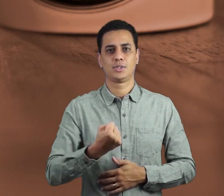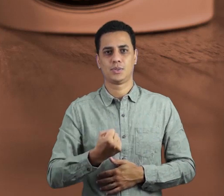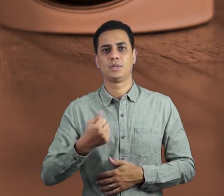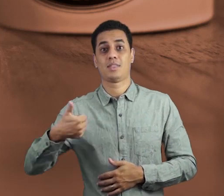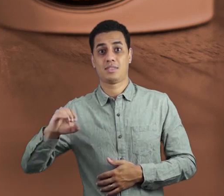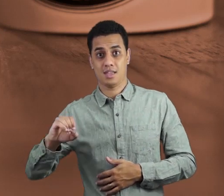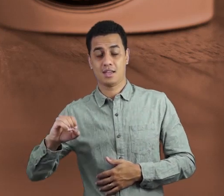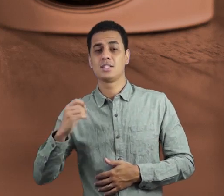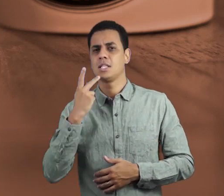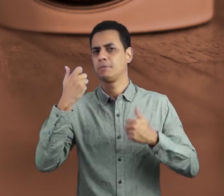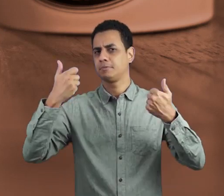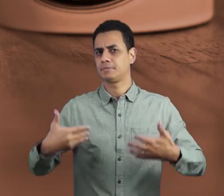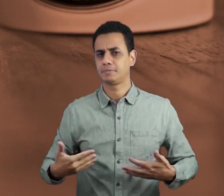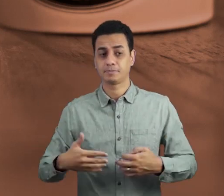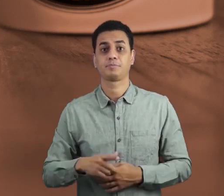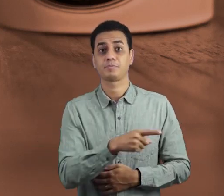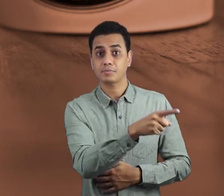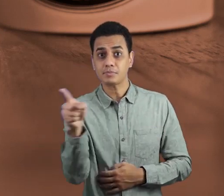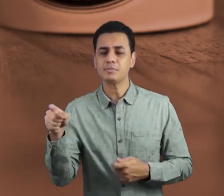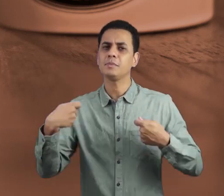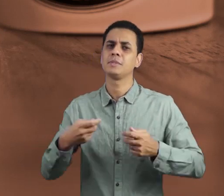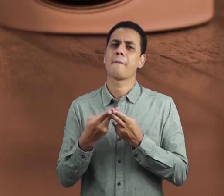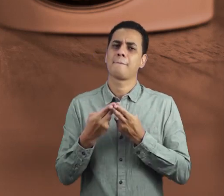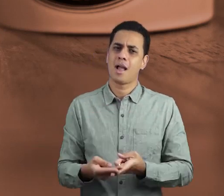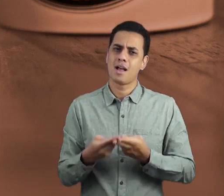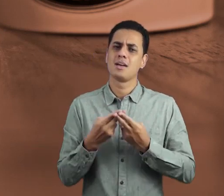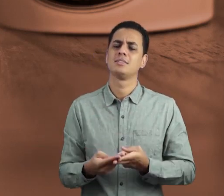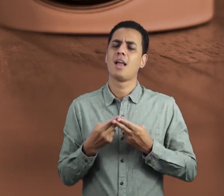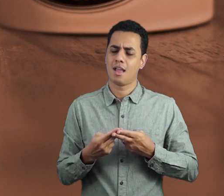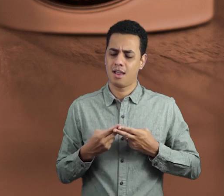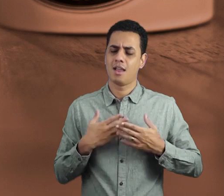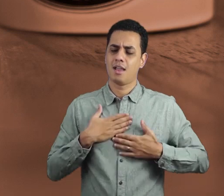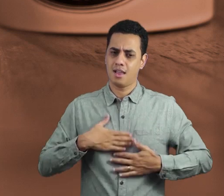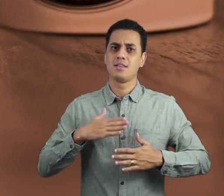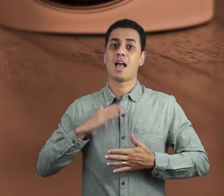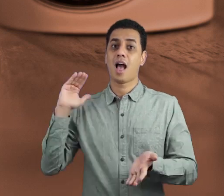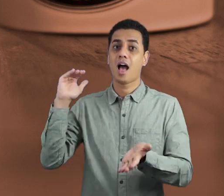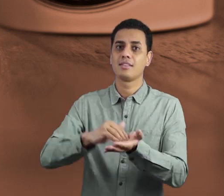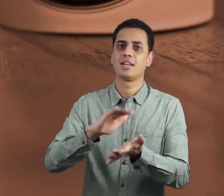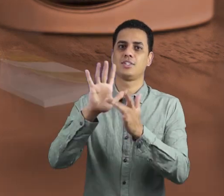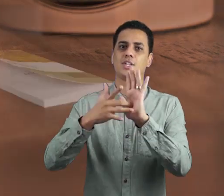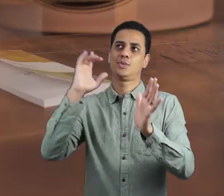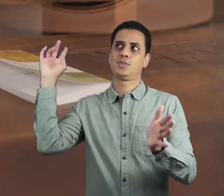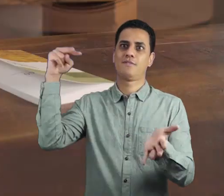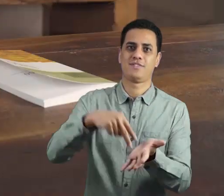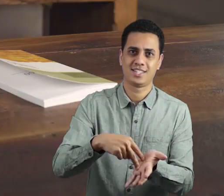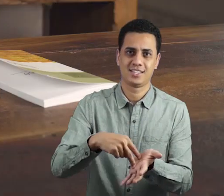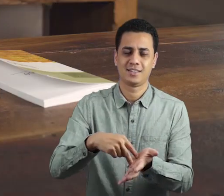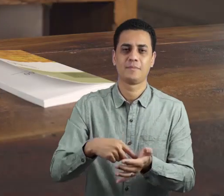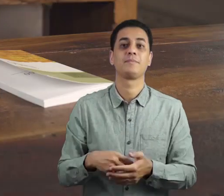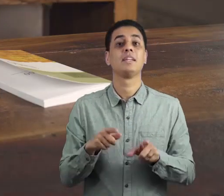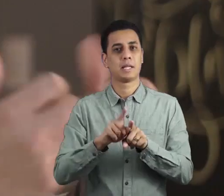irmãos, tenham os profetas que falaram em nome do Senhor como exemplo de paciência diante do sofrimento. Então, o que fazer diante